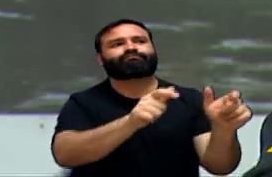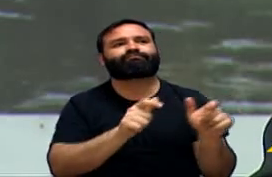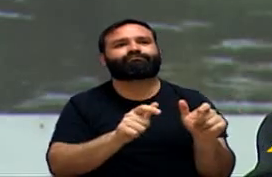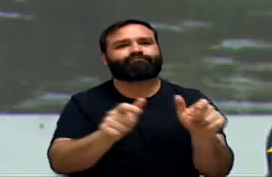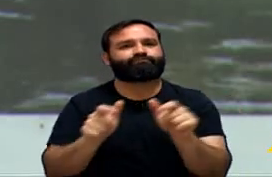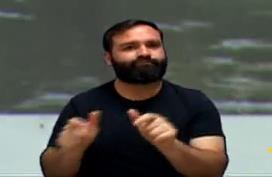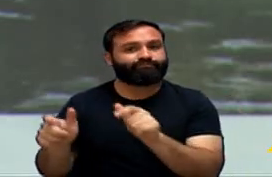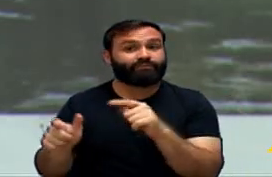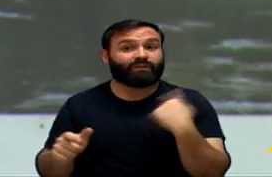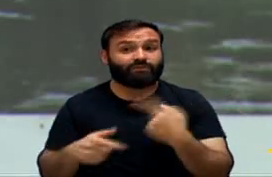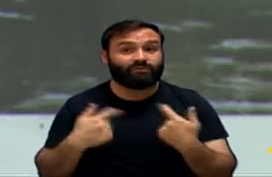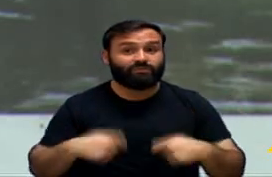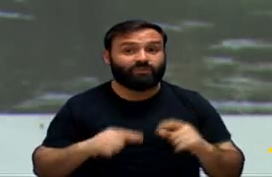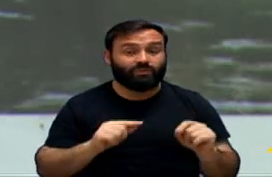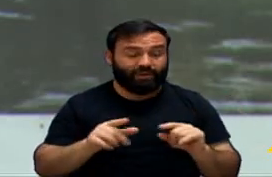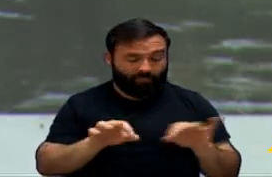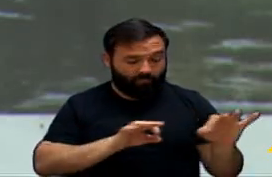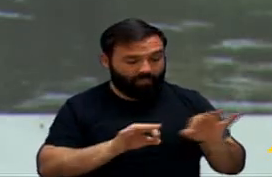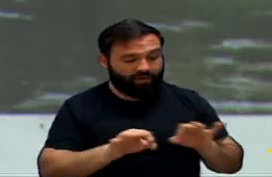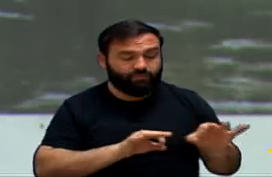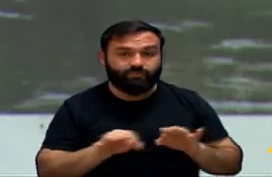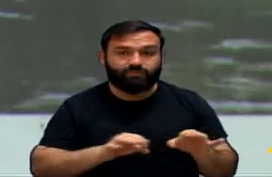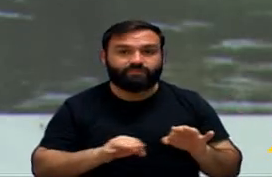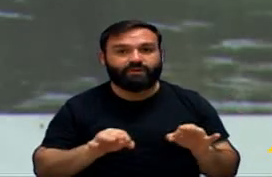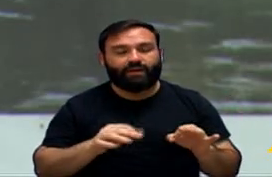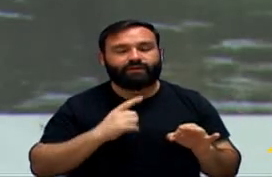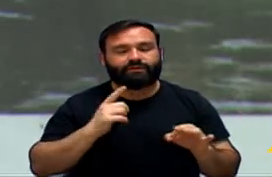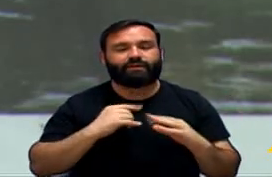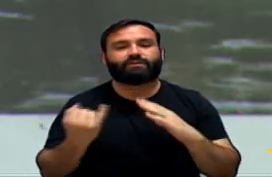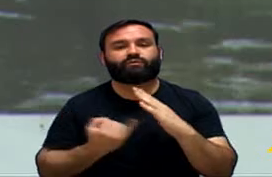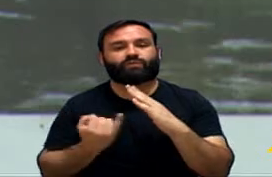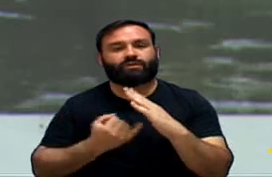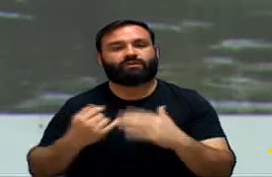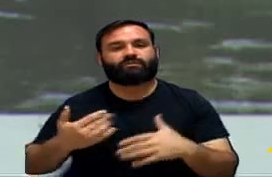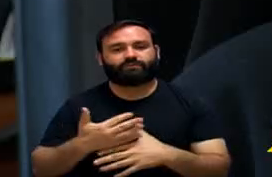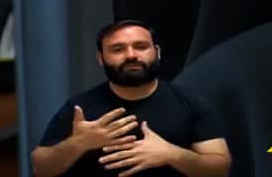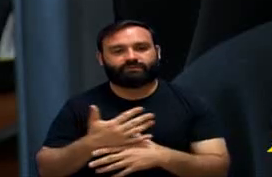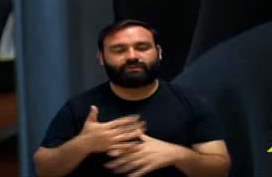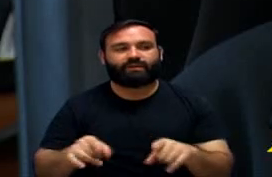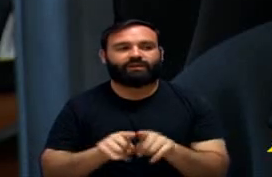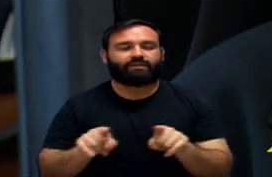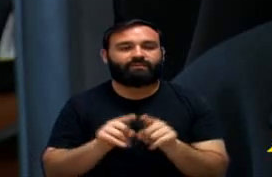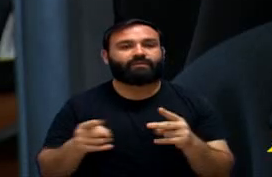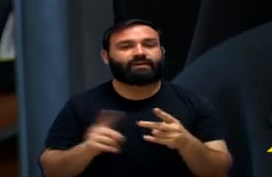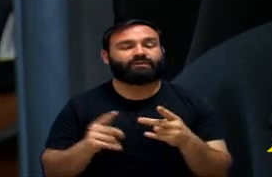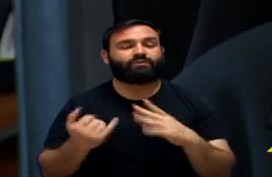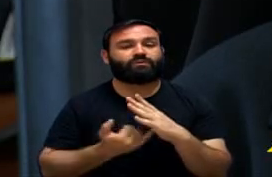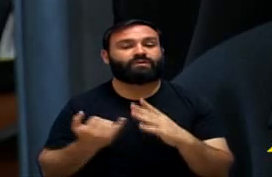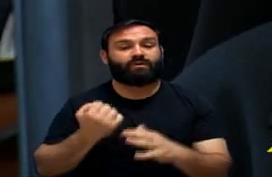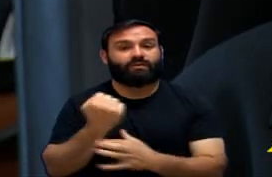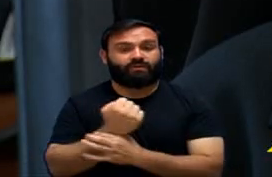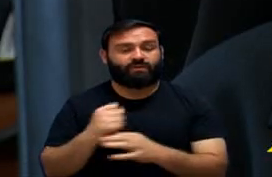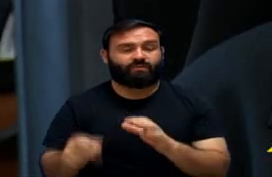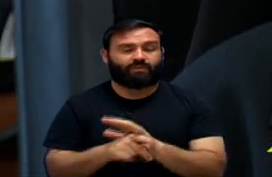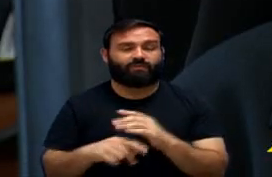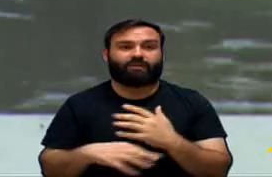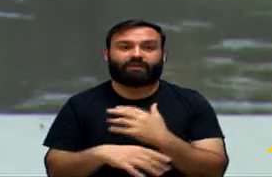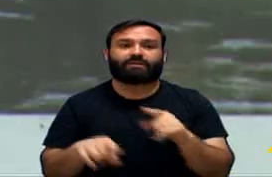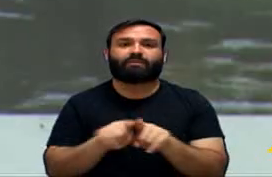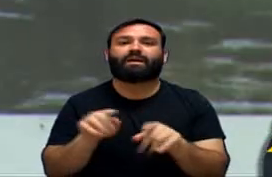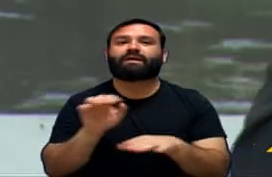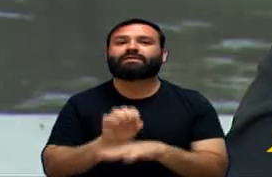precisamos no geral é de um plano entre as instituições municipais As instituições de segurança municipais e